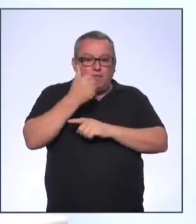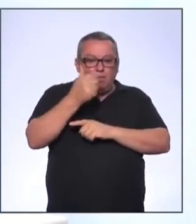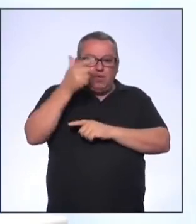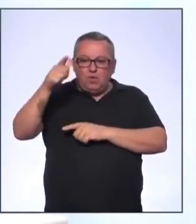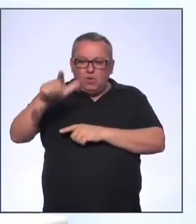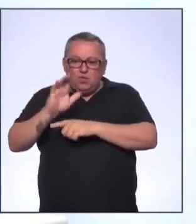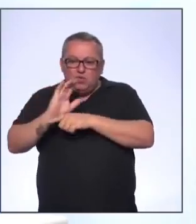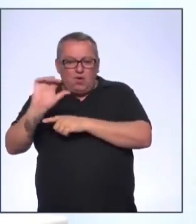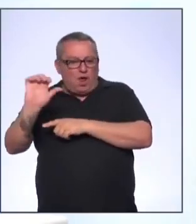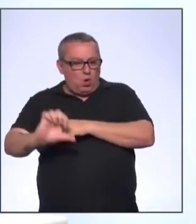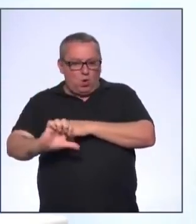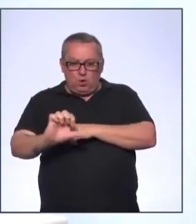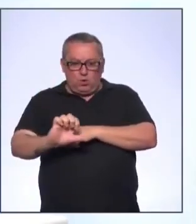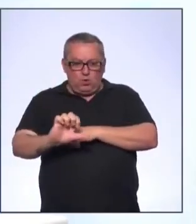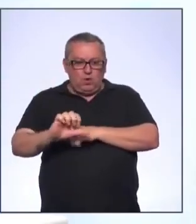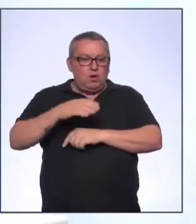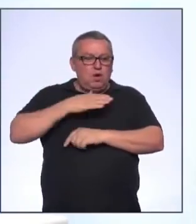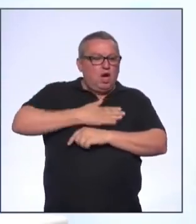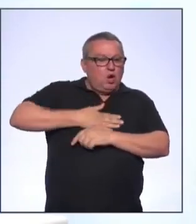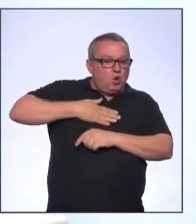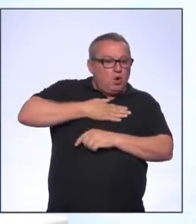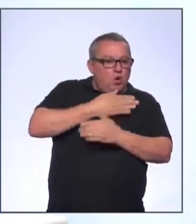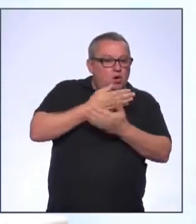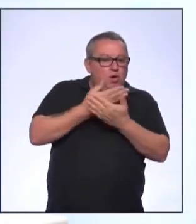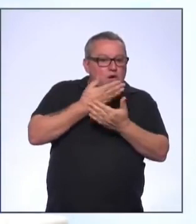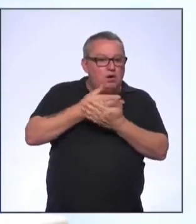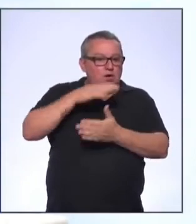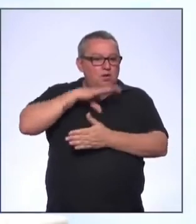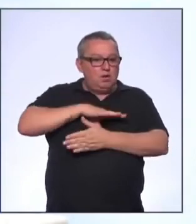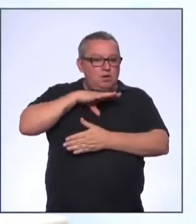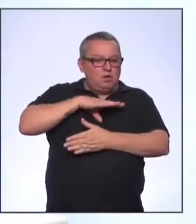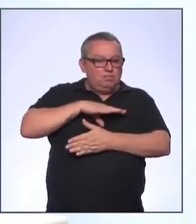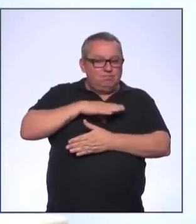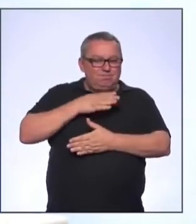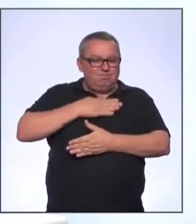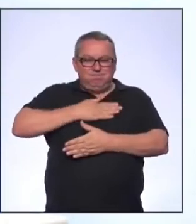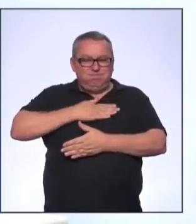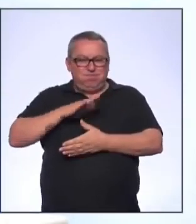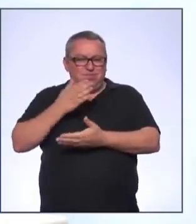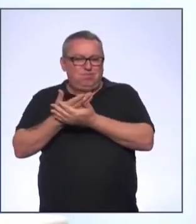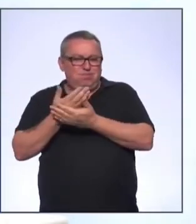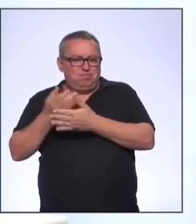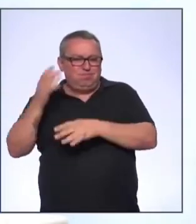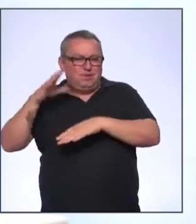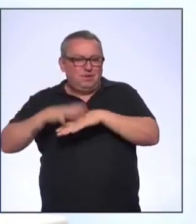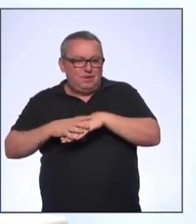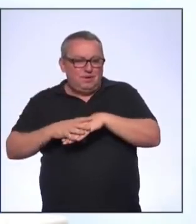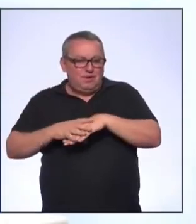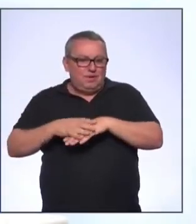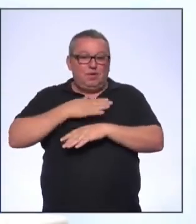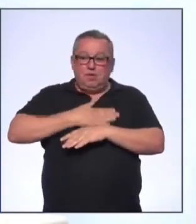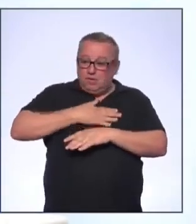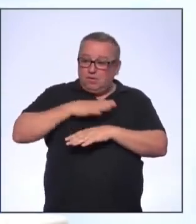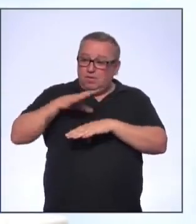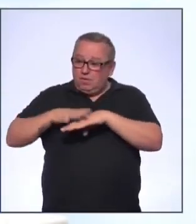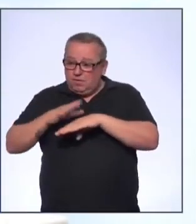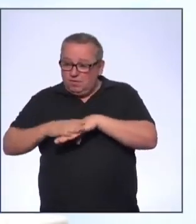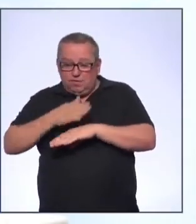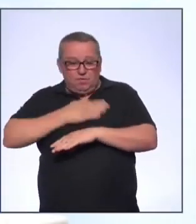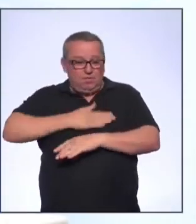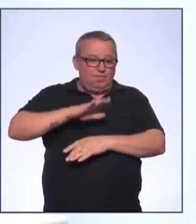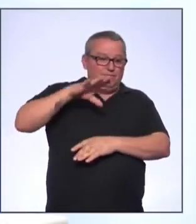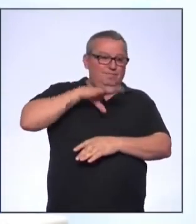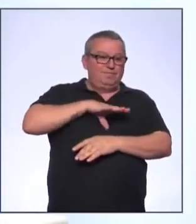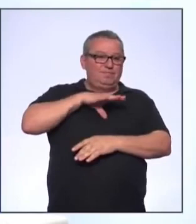filme seja ruim. Gosto da aula de português, não gosto da aula de matemática. Gosto da de matemática, não gosto da de